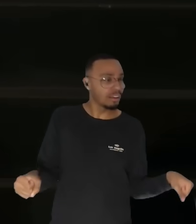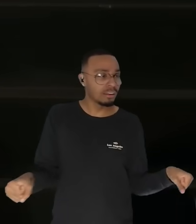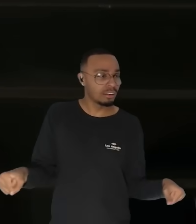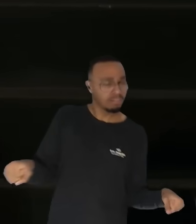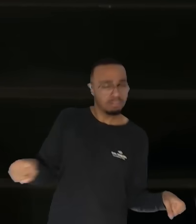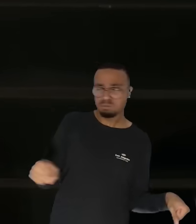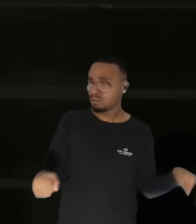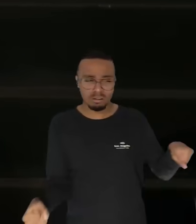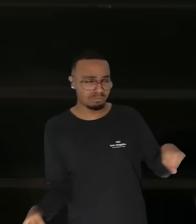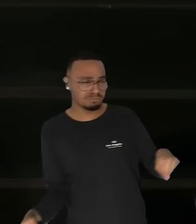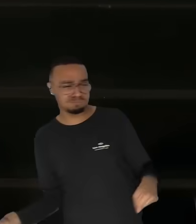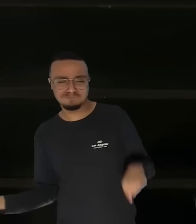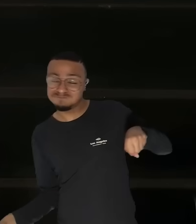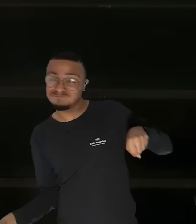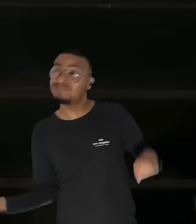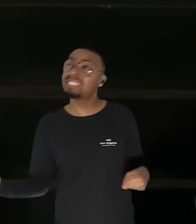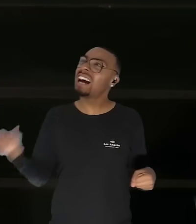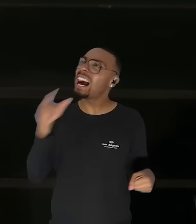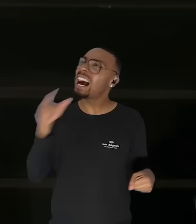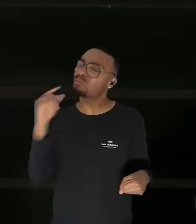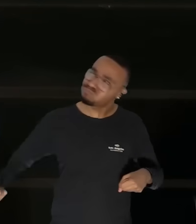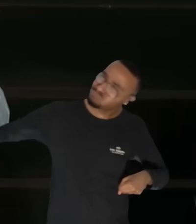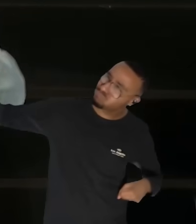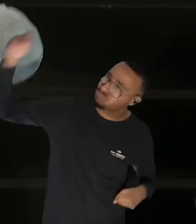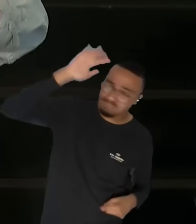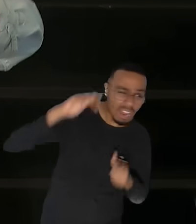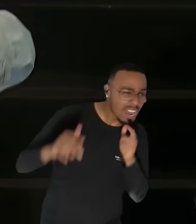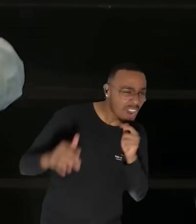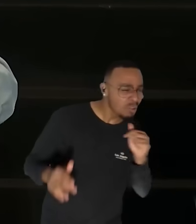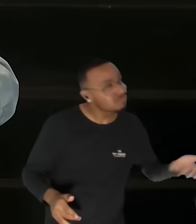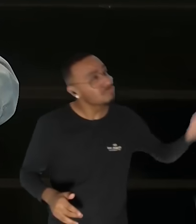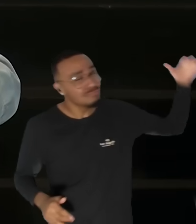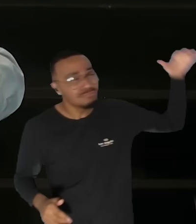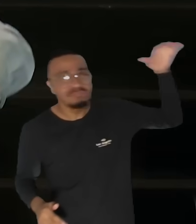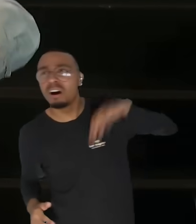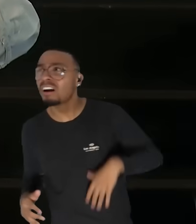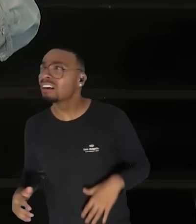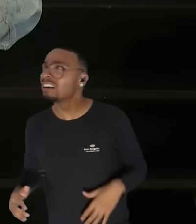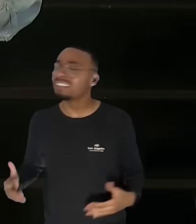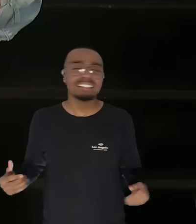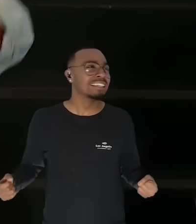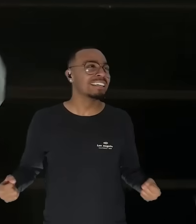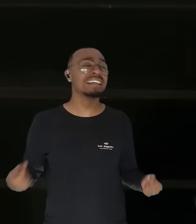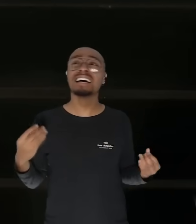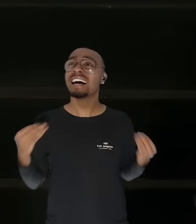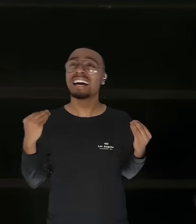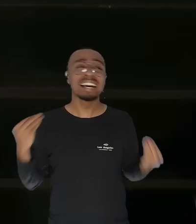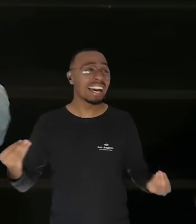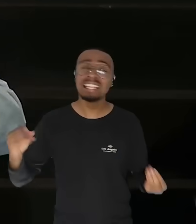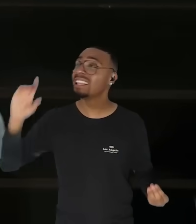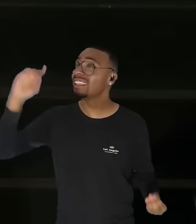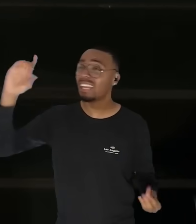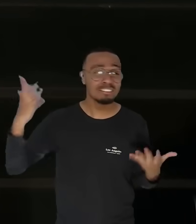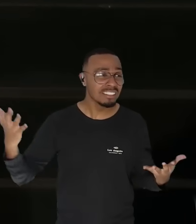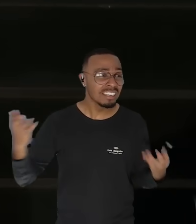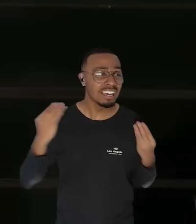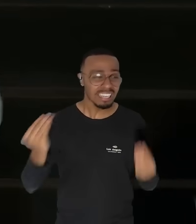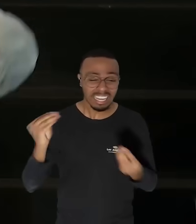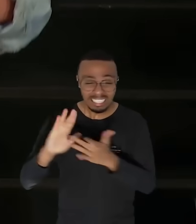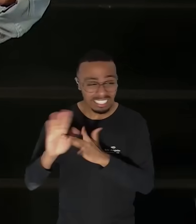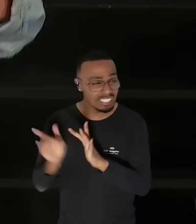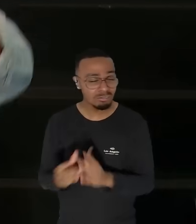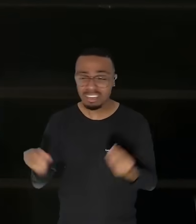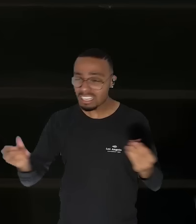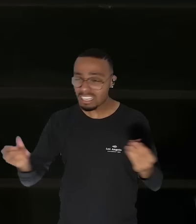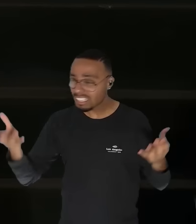sinto frio. Porque nós compramos a ideia. A gente comprou essa ideia que eu não sei quem inventou, porque não está na Bíblia.